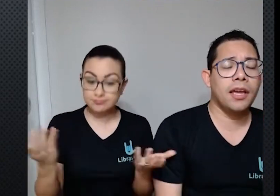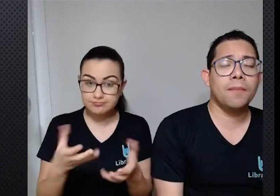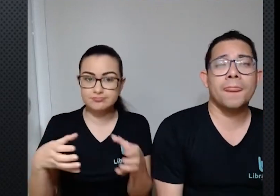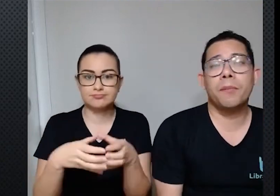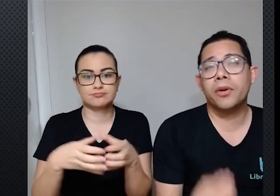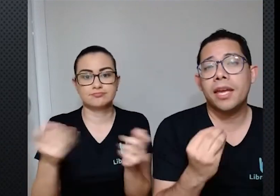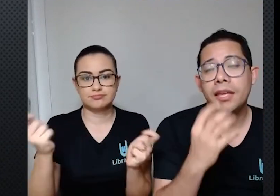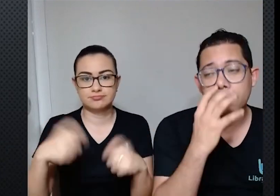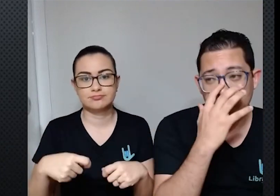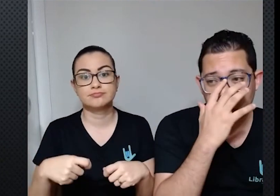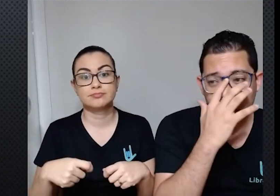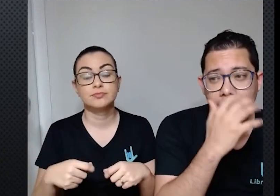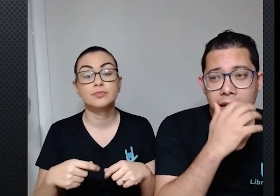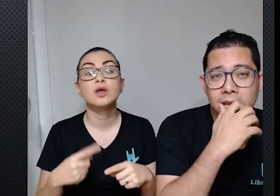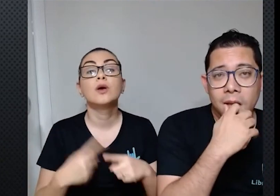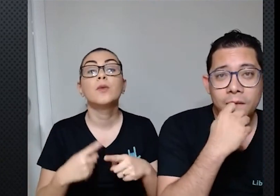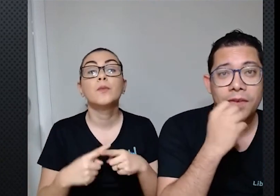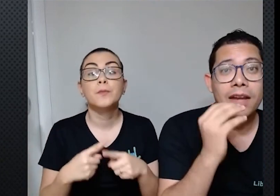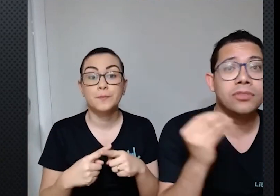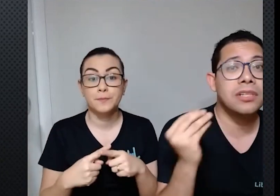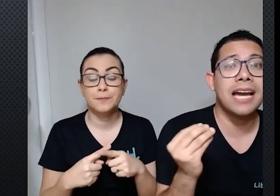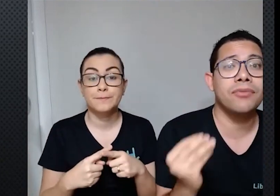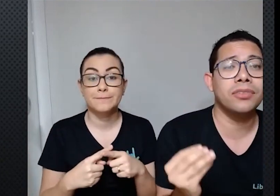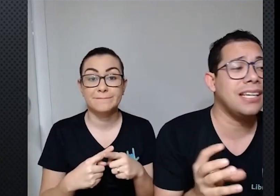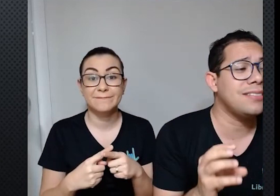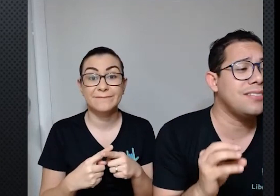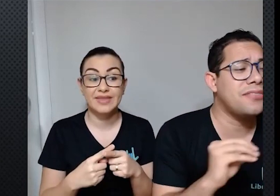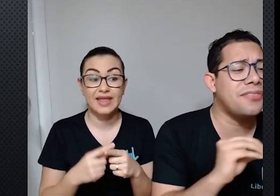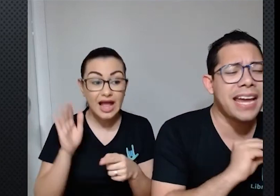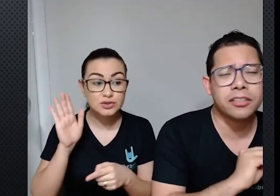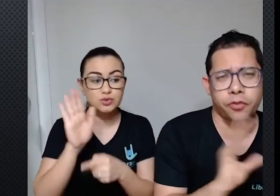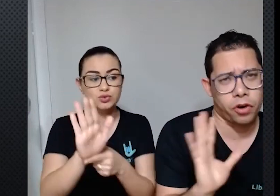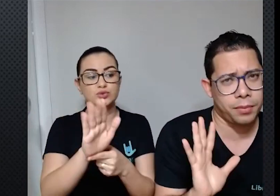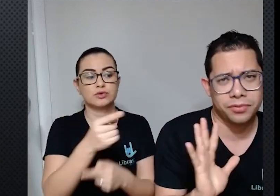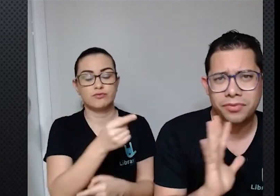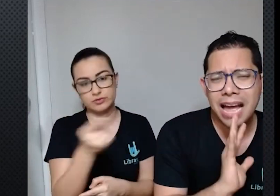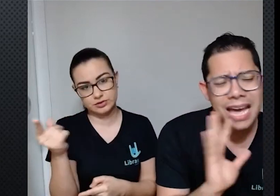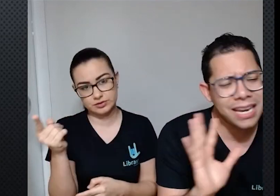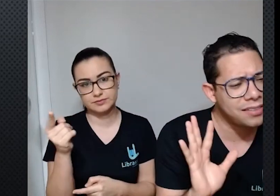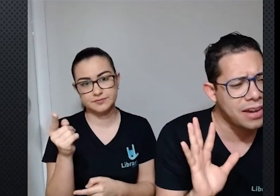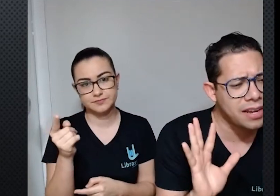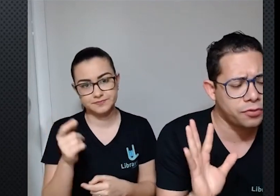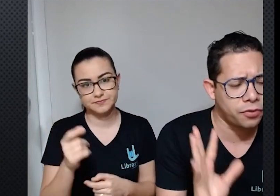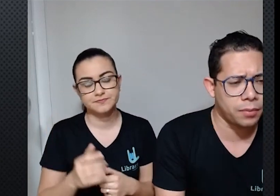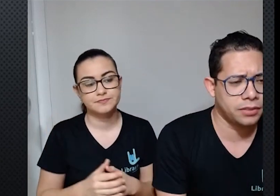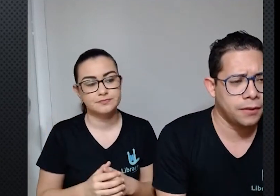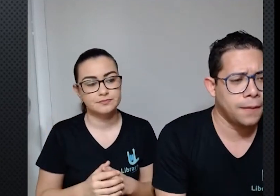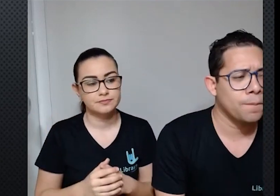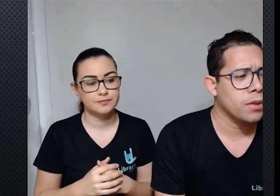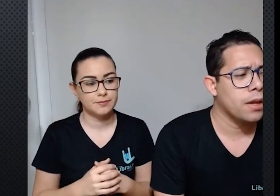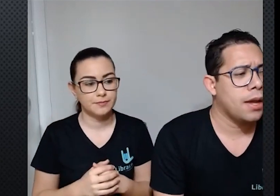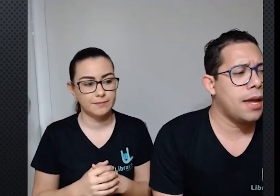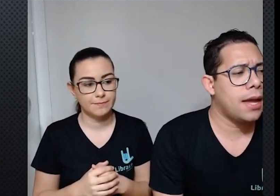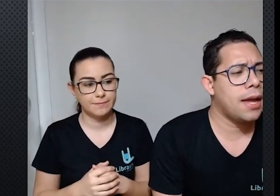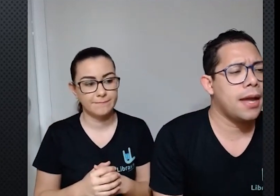Por quê? Porque isso vai auxiliar vocês de várias formas, várias e várias formas.